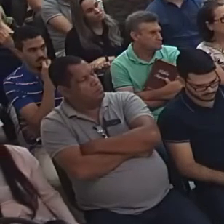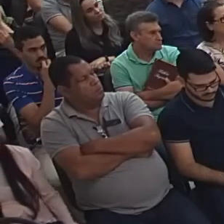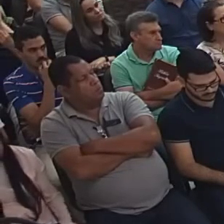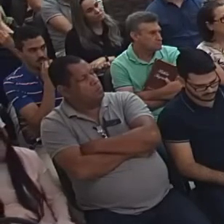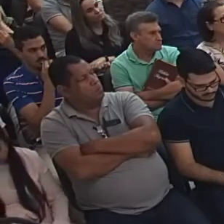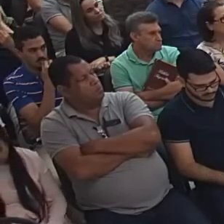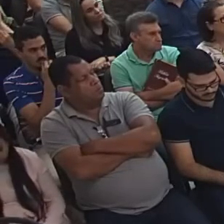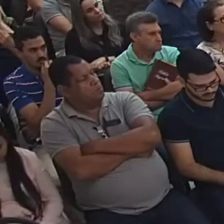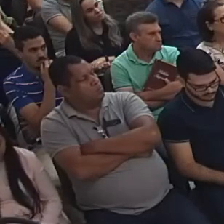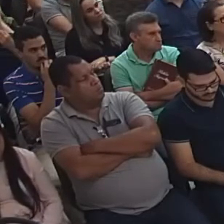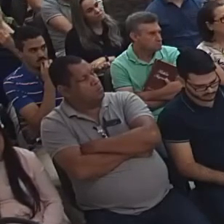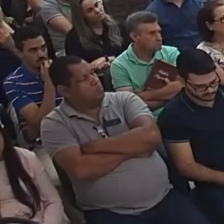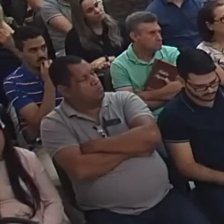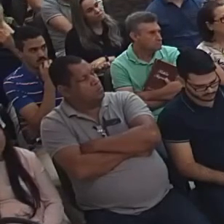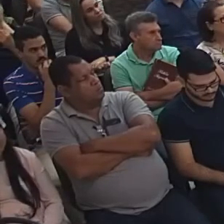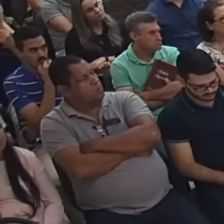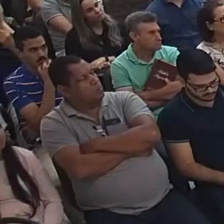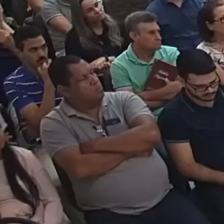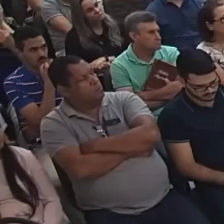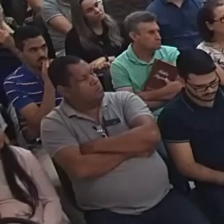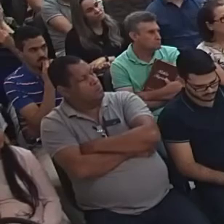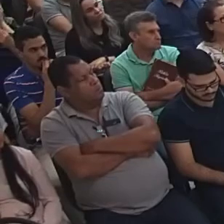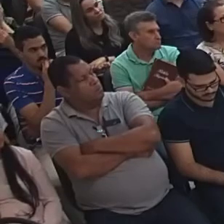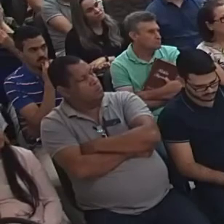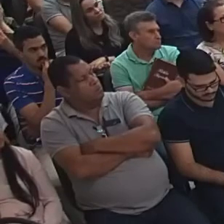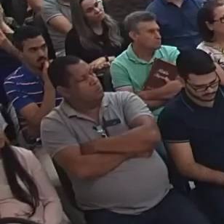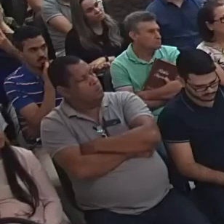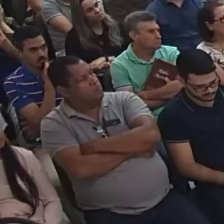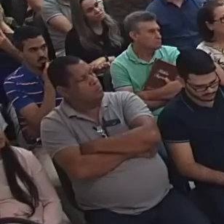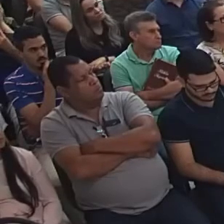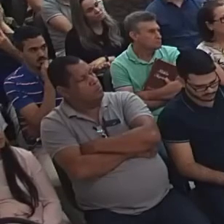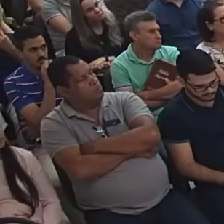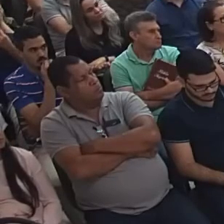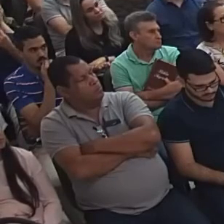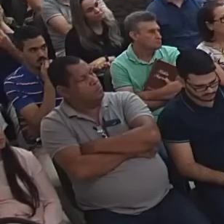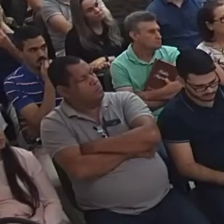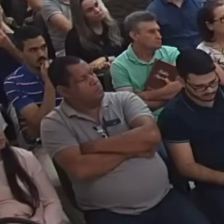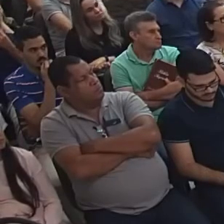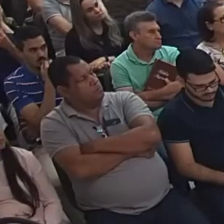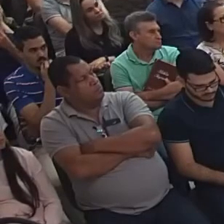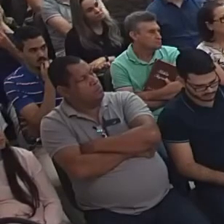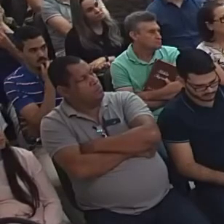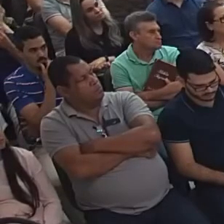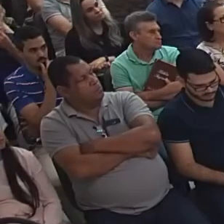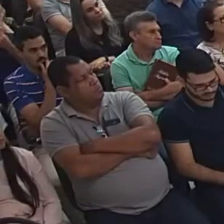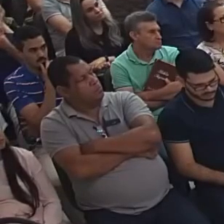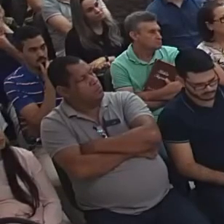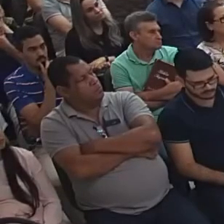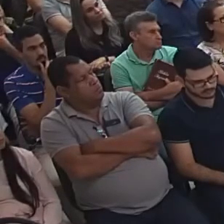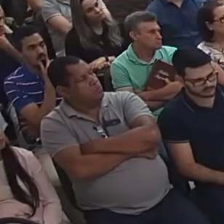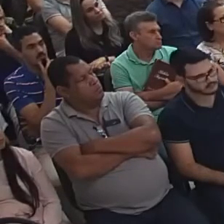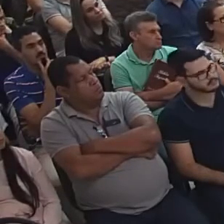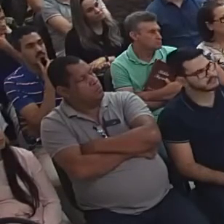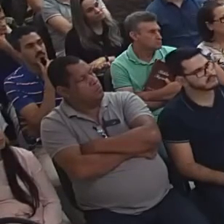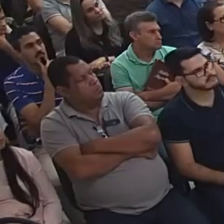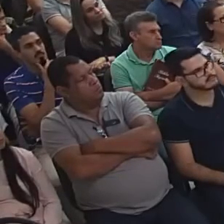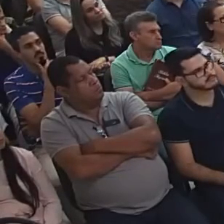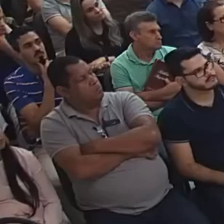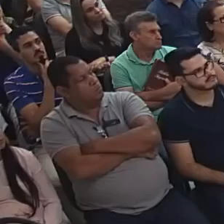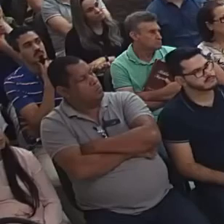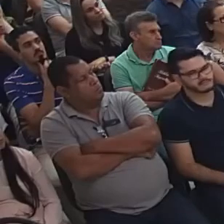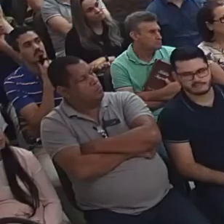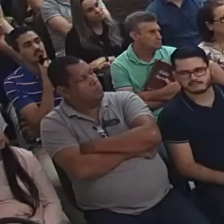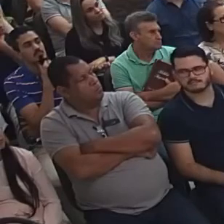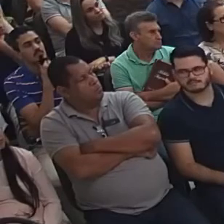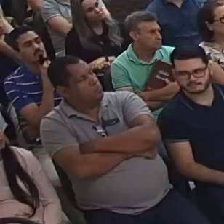momento é cobrado sabe por quê Porque os filhos estão atentos para que os pais estão fazendo o pai fica até meia-noite vendo o jogo do